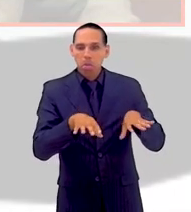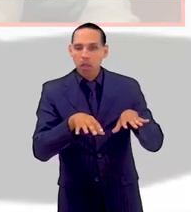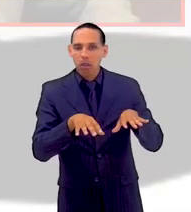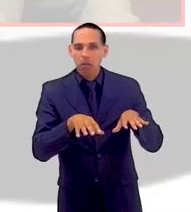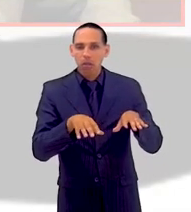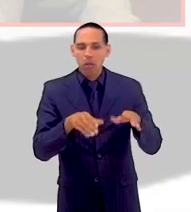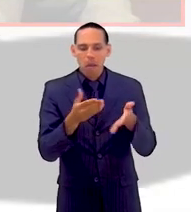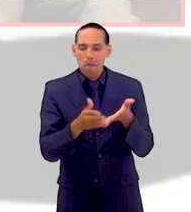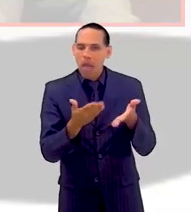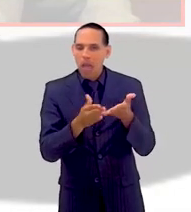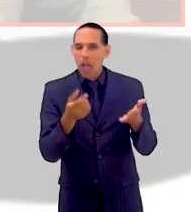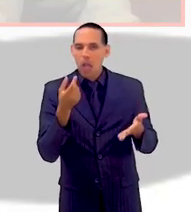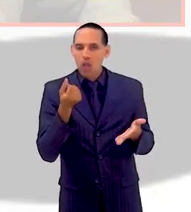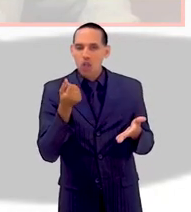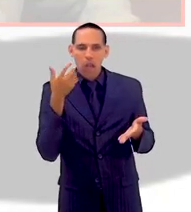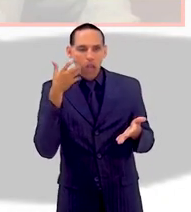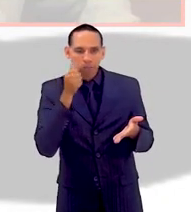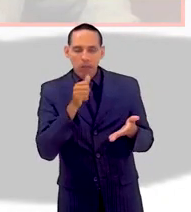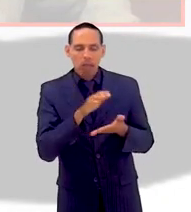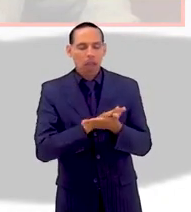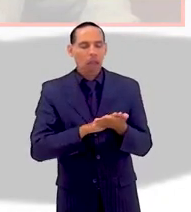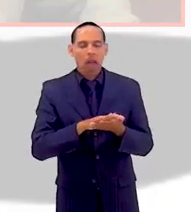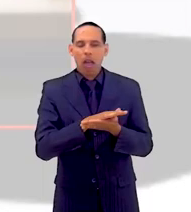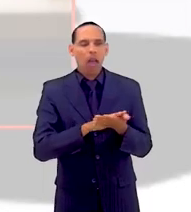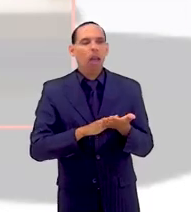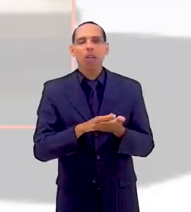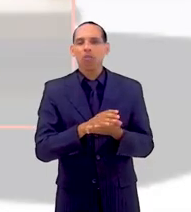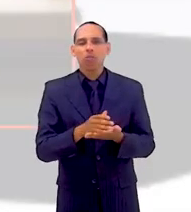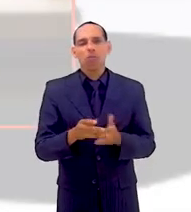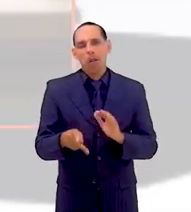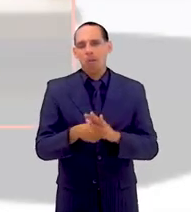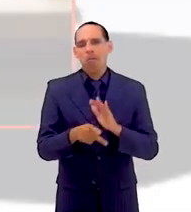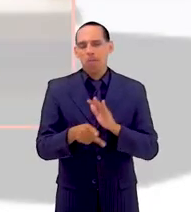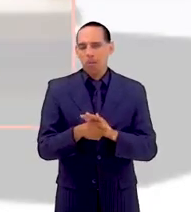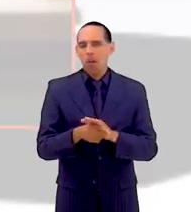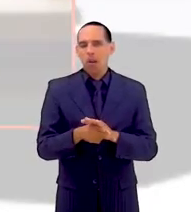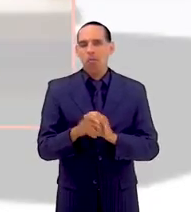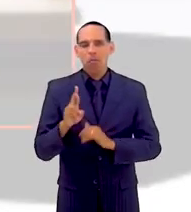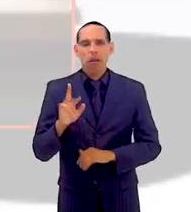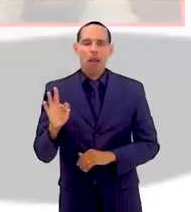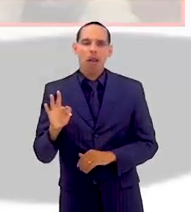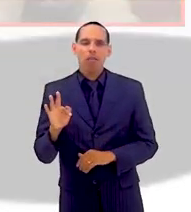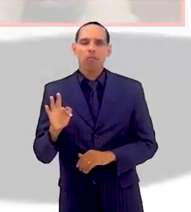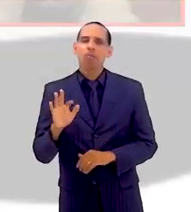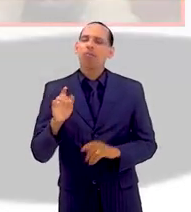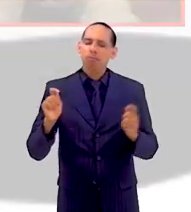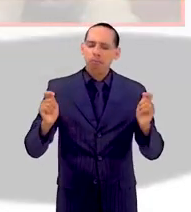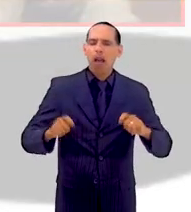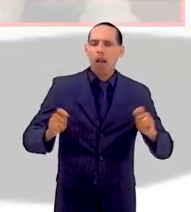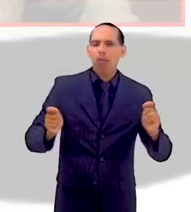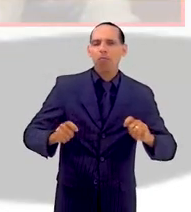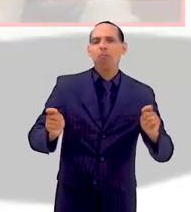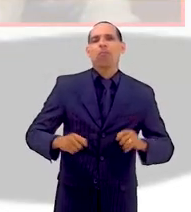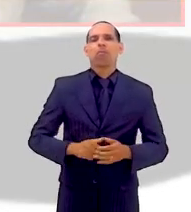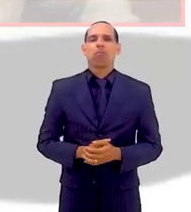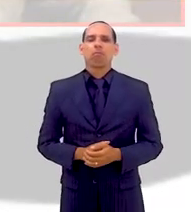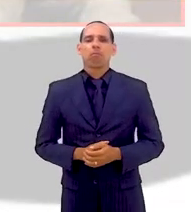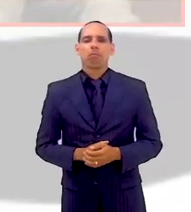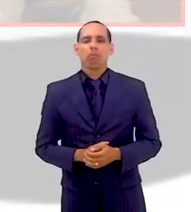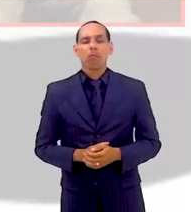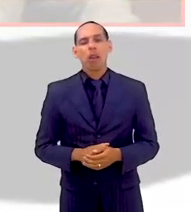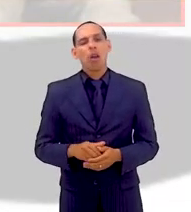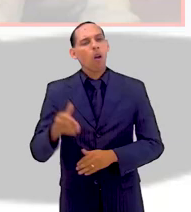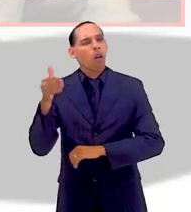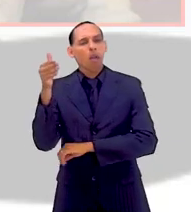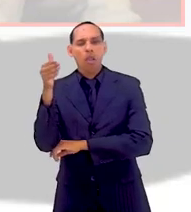receita por parte da Receita Federal. É possível fazer isso sim, e a gente tem um todo entre hotéis e